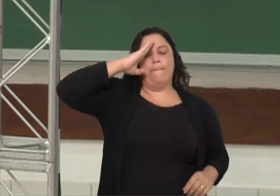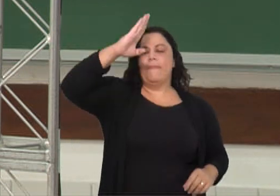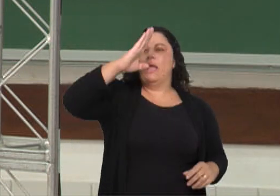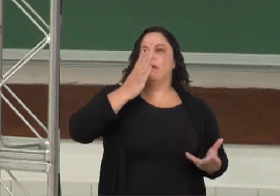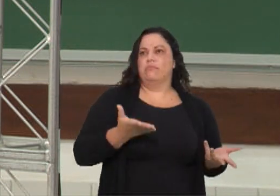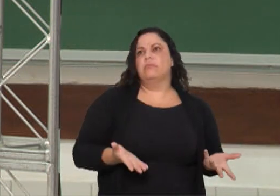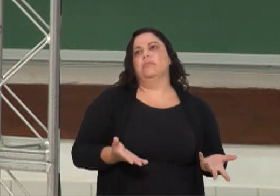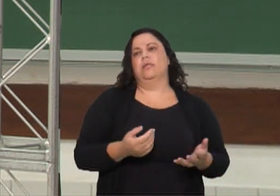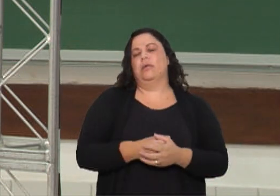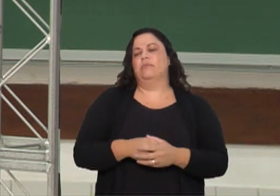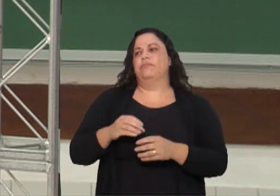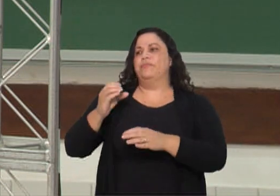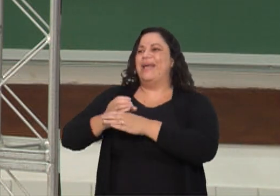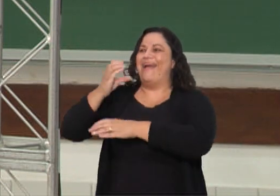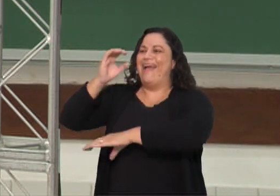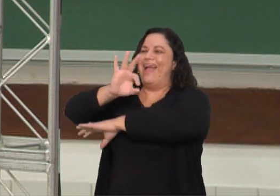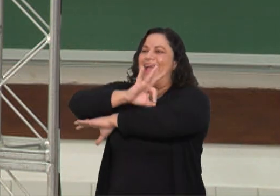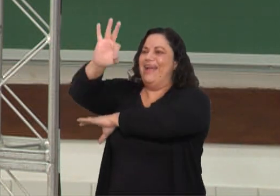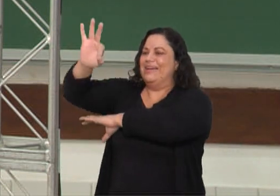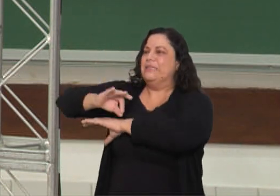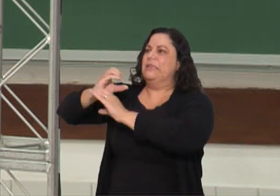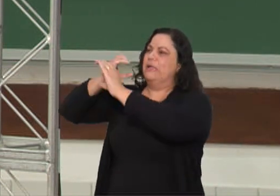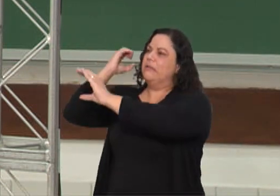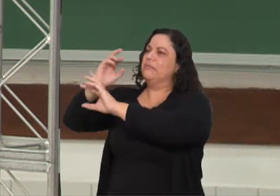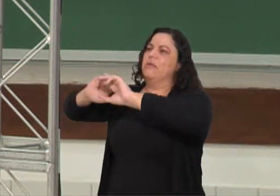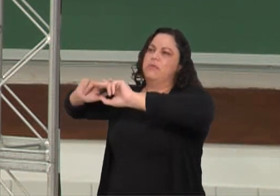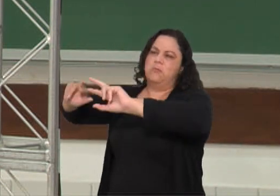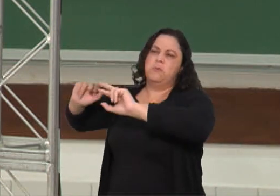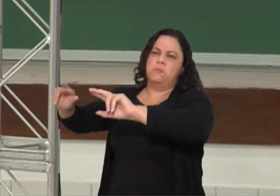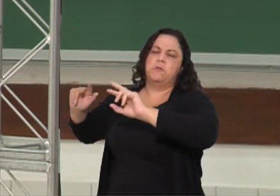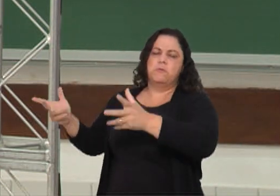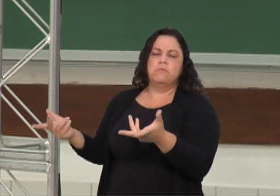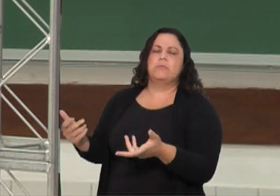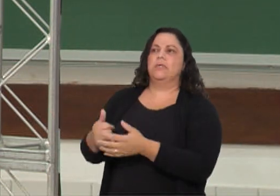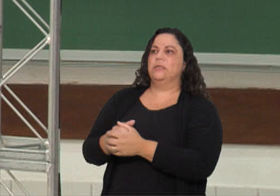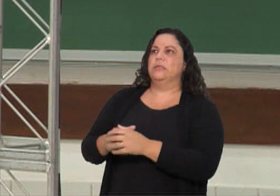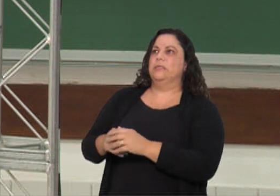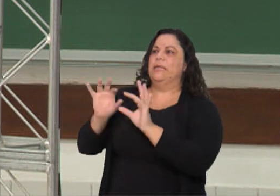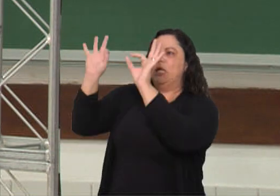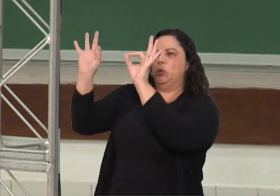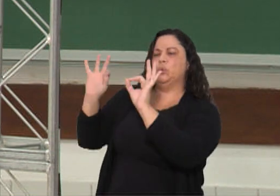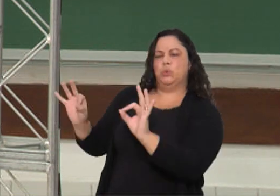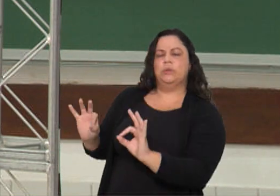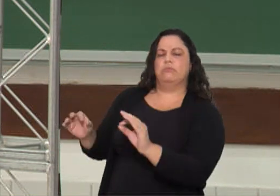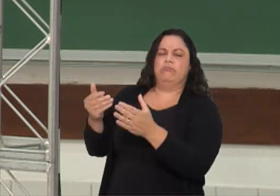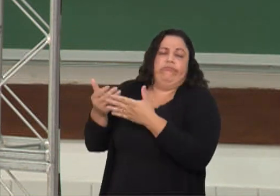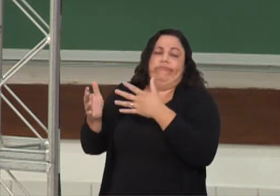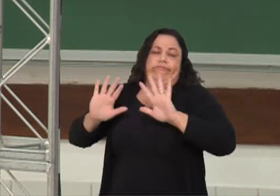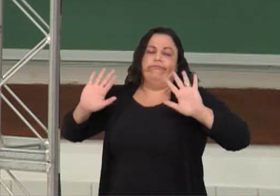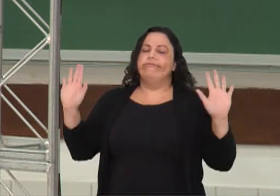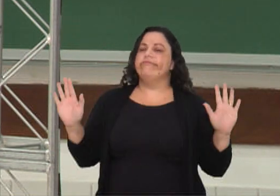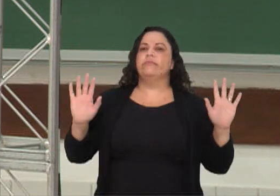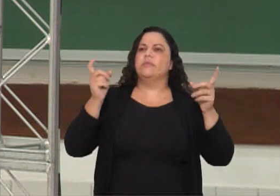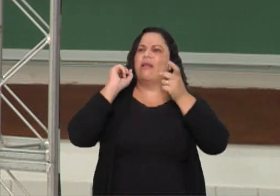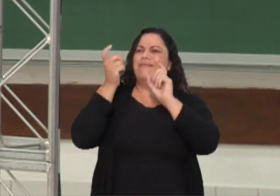uma arquitetura mais detalhada e tudo mais, como as colunas jônicas, as colunas Corinto.